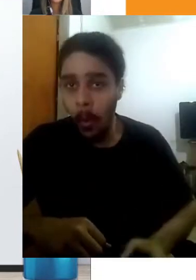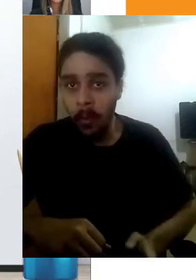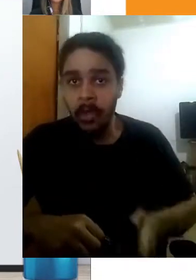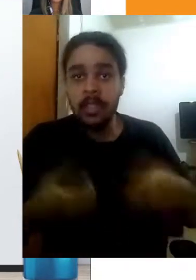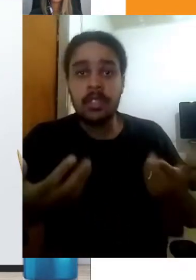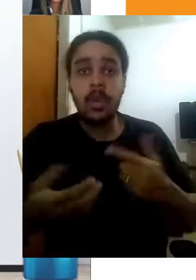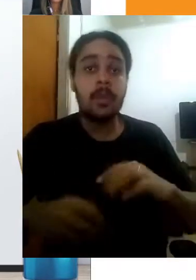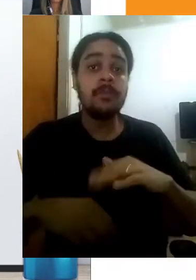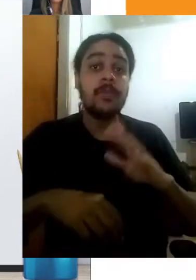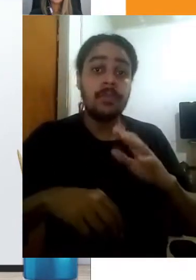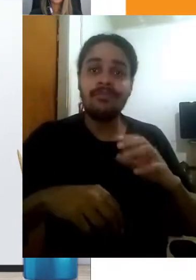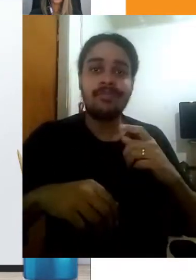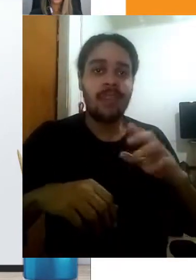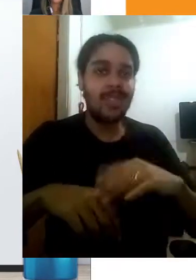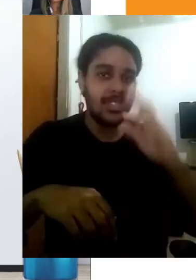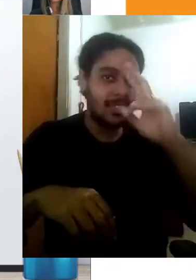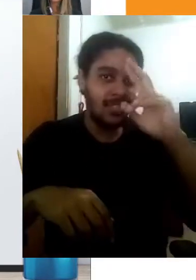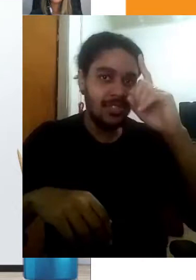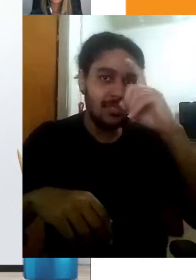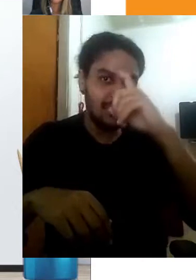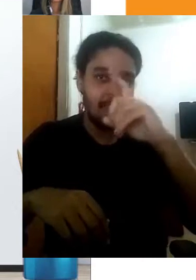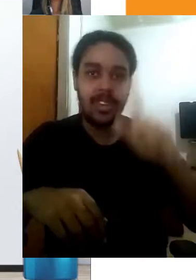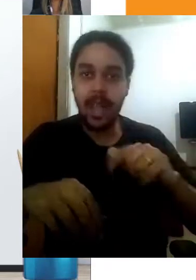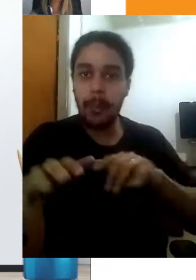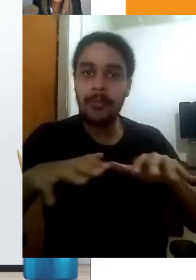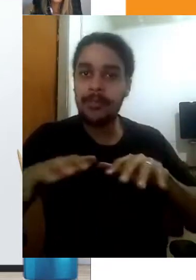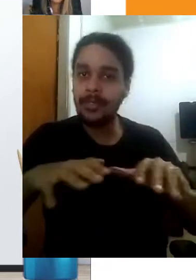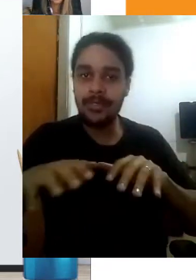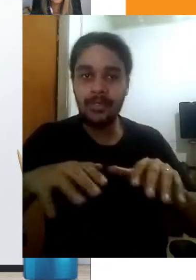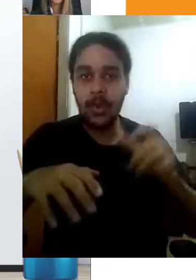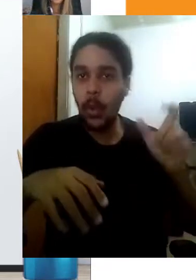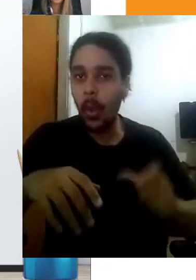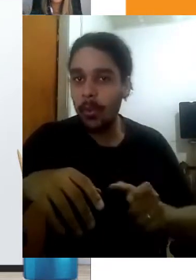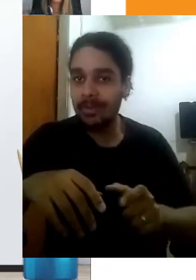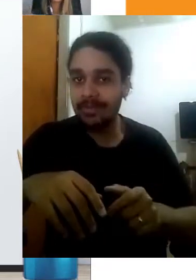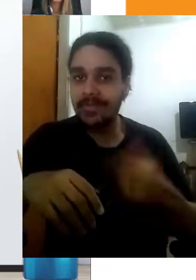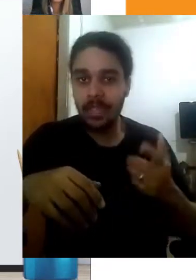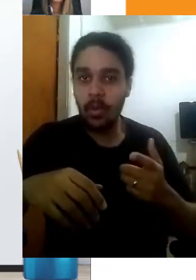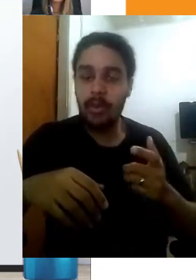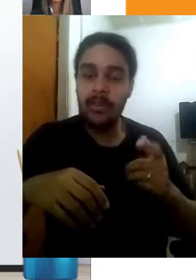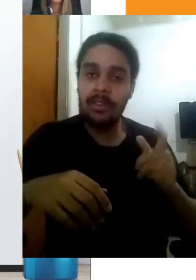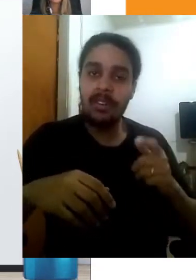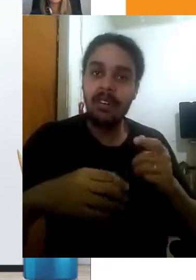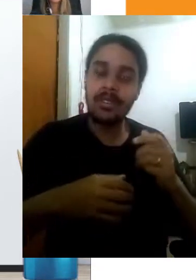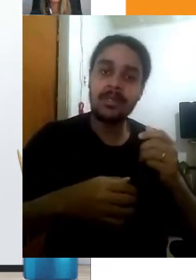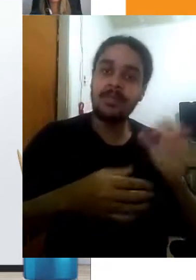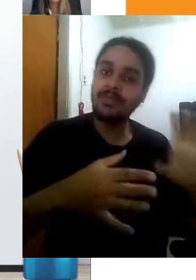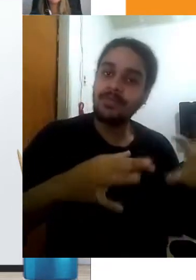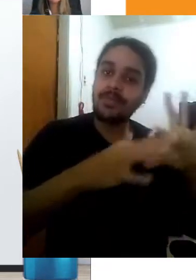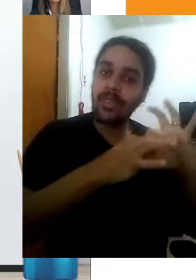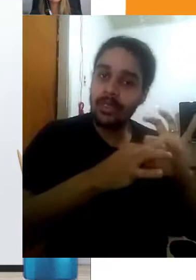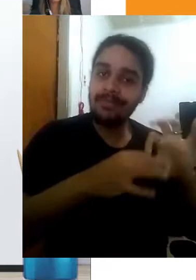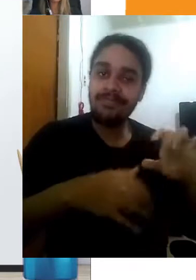difícil será para mover esse corpo. Ou seja, a quantidade de matéria está associada à inércia. Lembrando